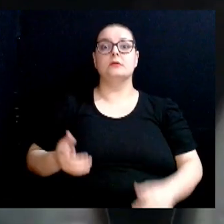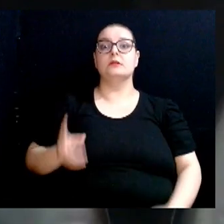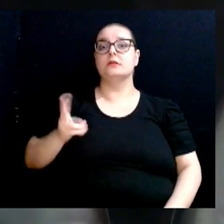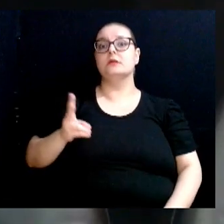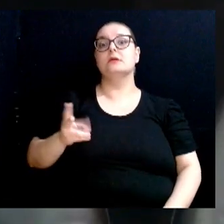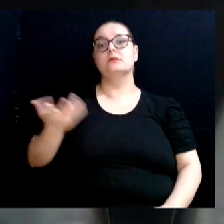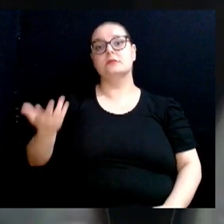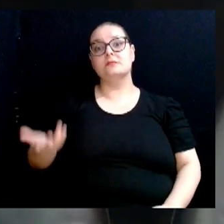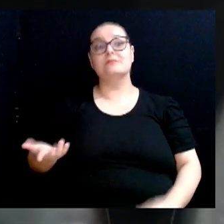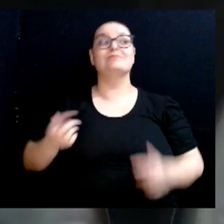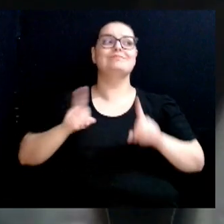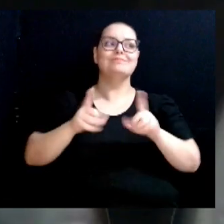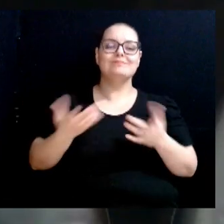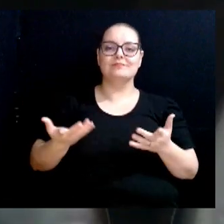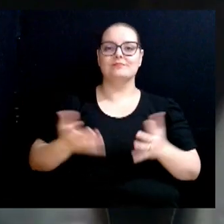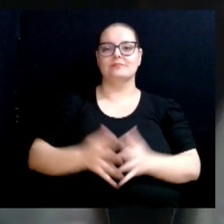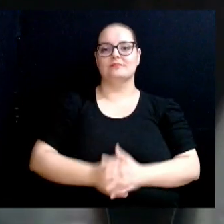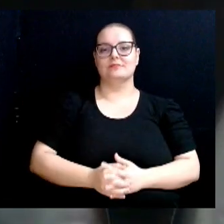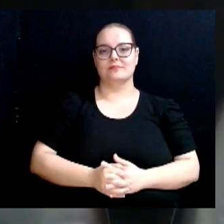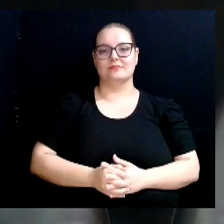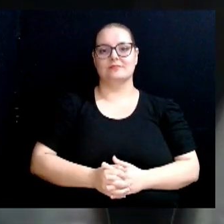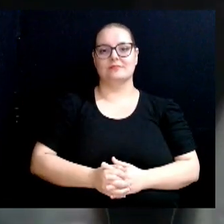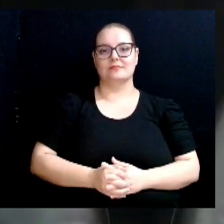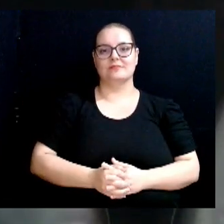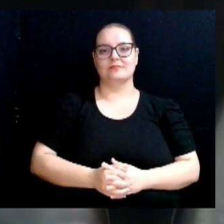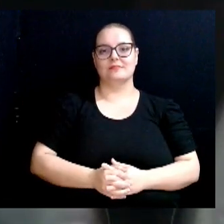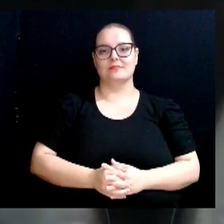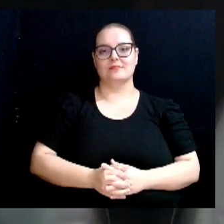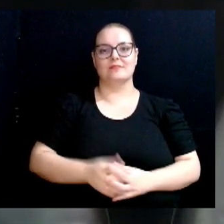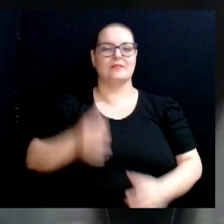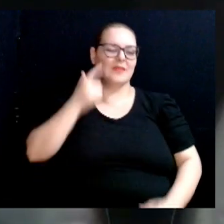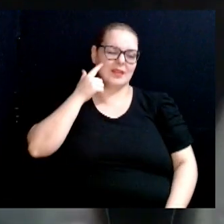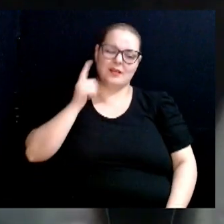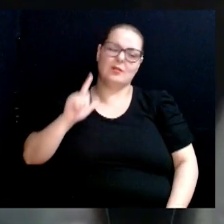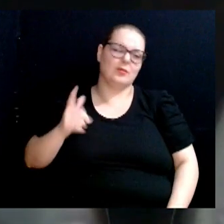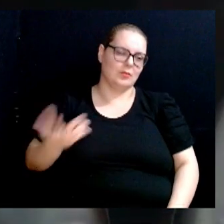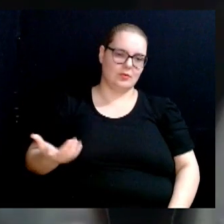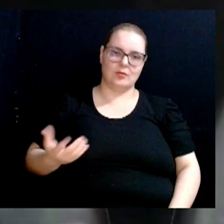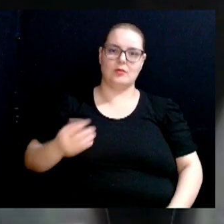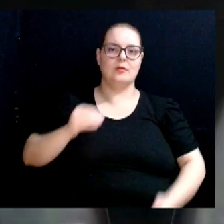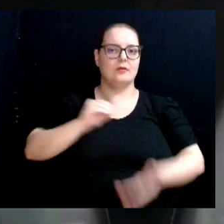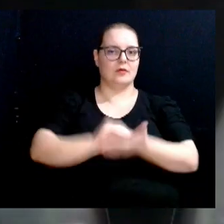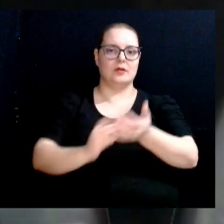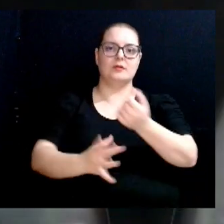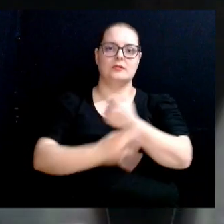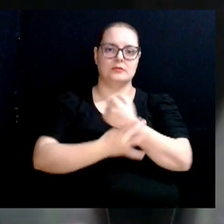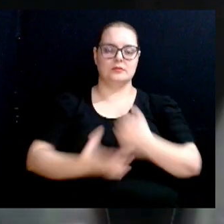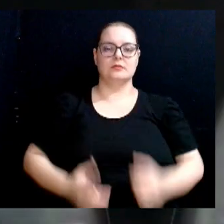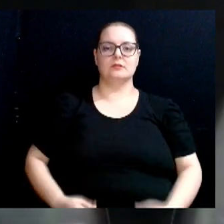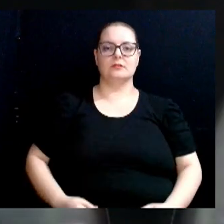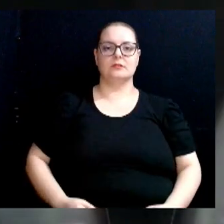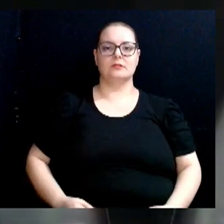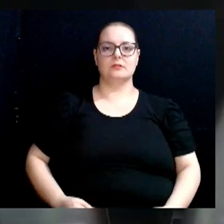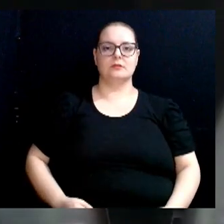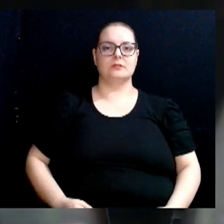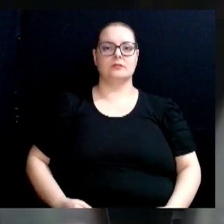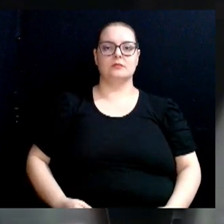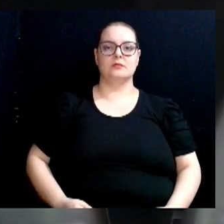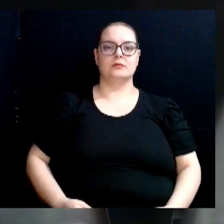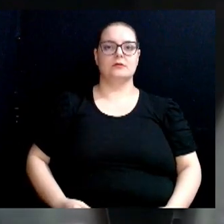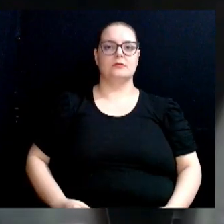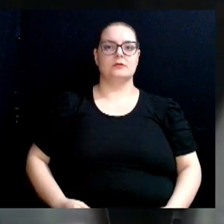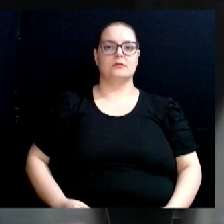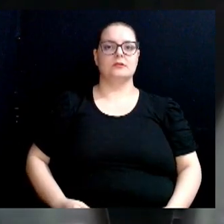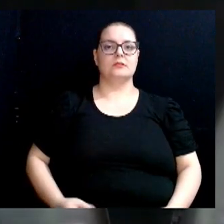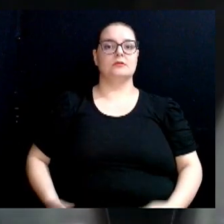Então, a gente volta, é lógico que fica, né? A gente fica inseguro, a gente de volta ao assunto do pertencimento. Como